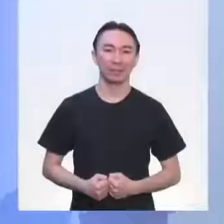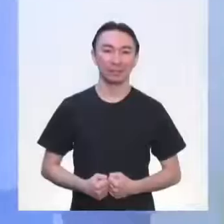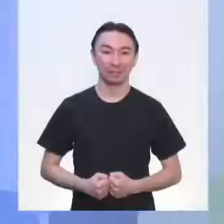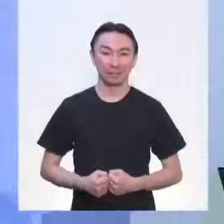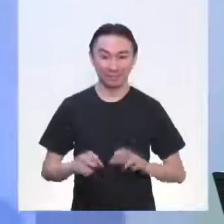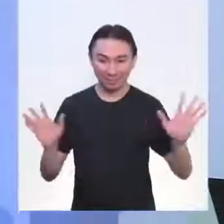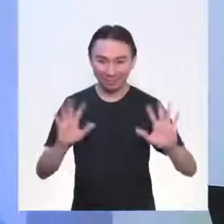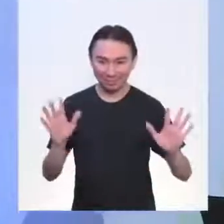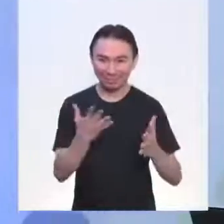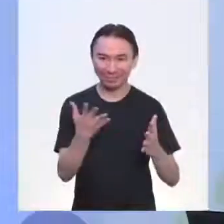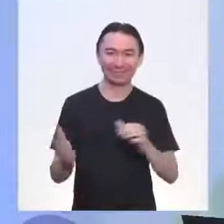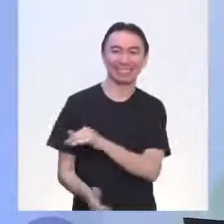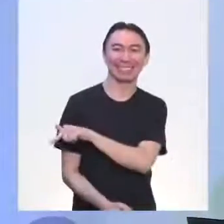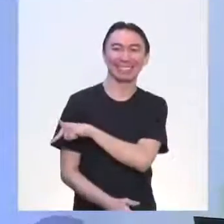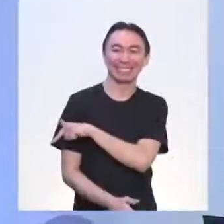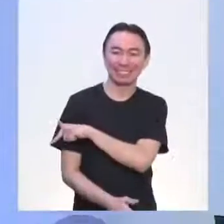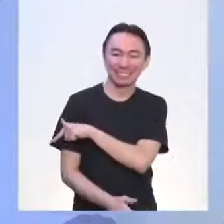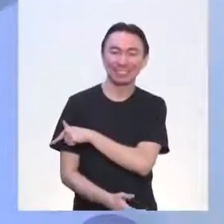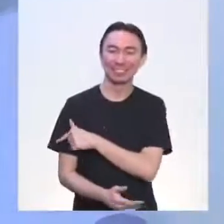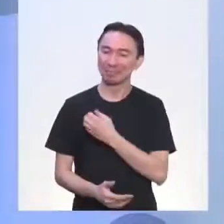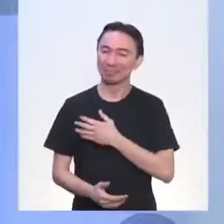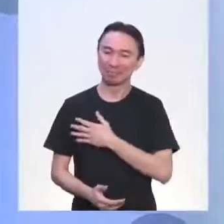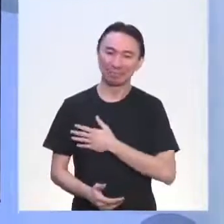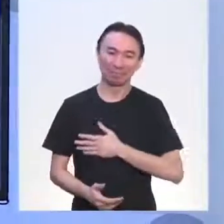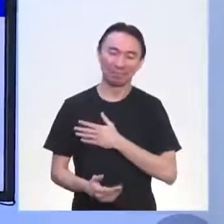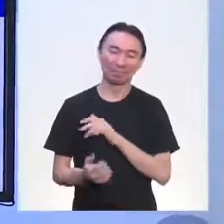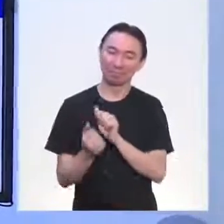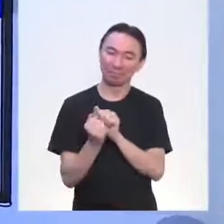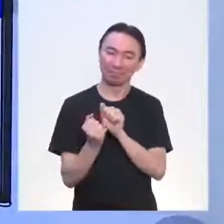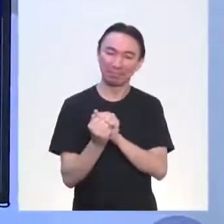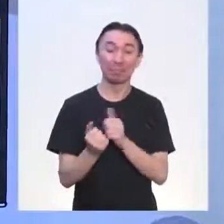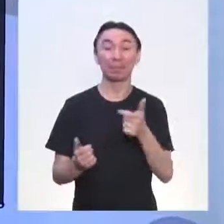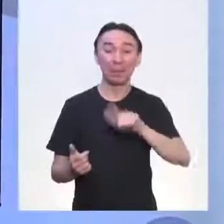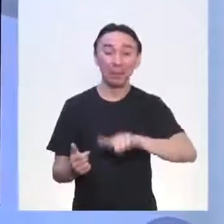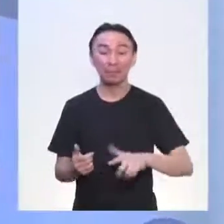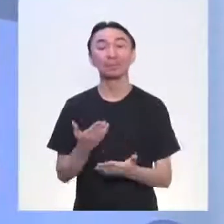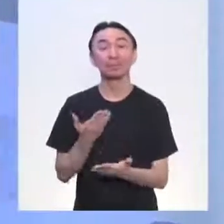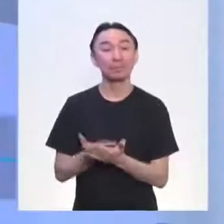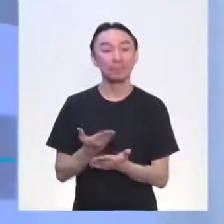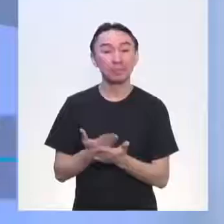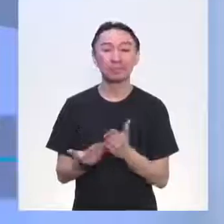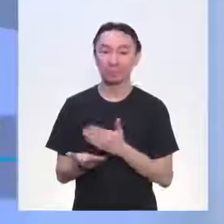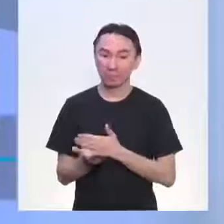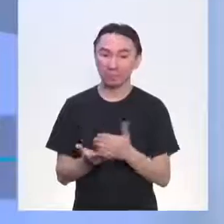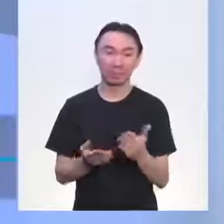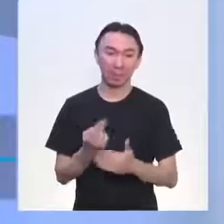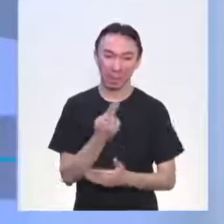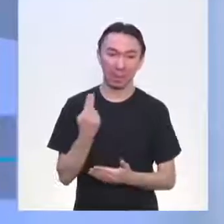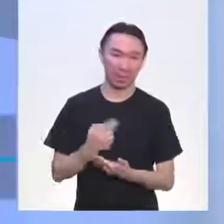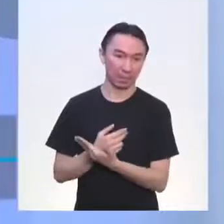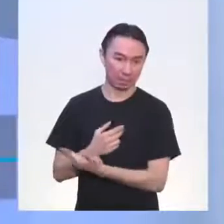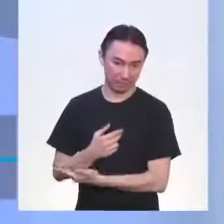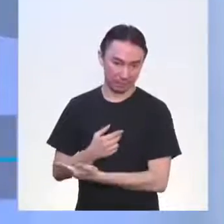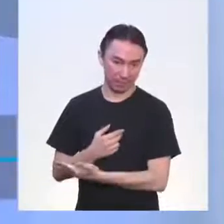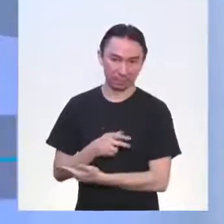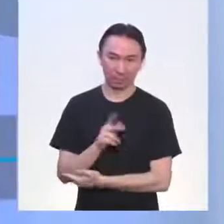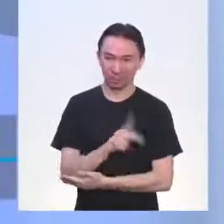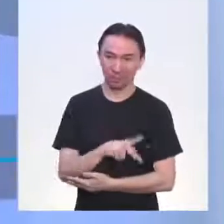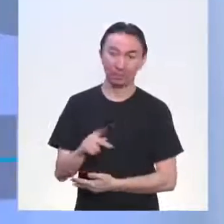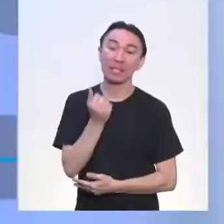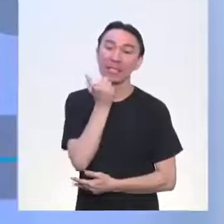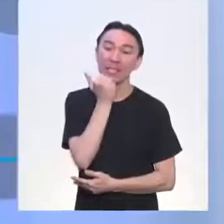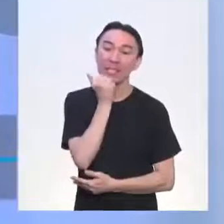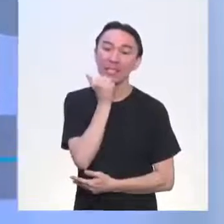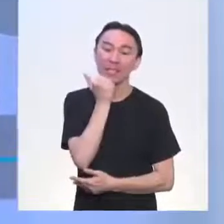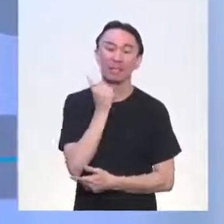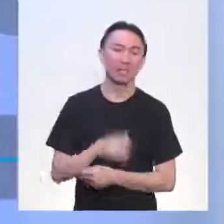Olá, sétimo ano, que prazer estar aqui com vocês. Mais uma aula começando aí. Eu sou o professor Magno de Ciências.